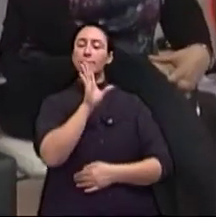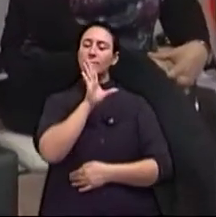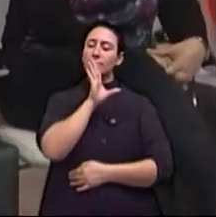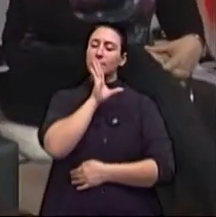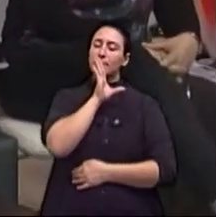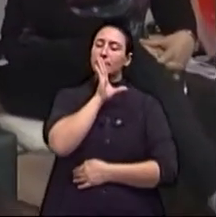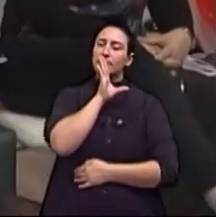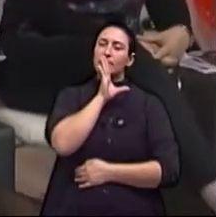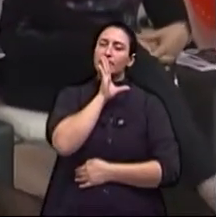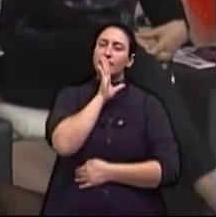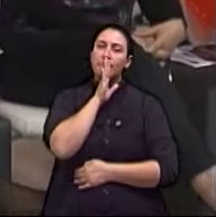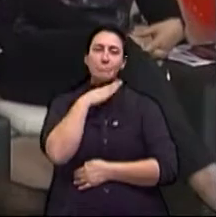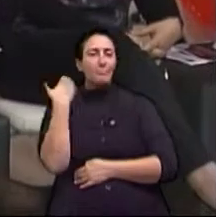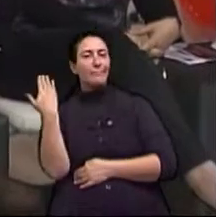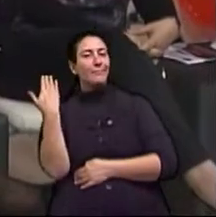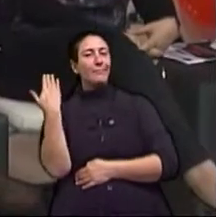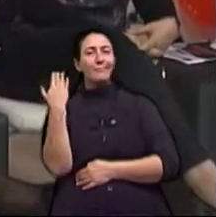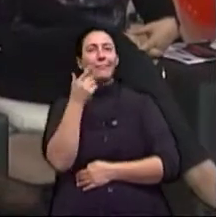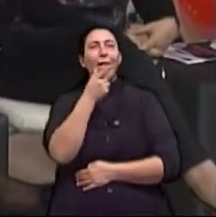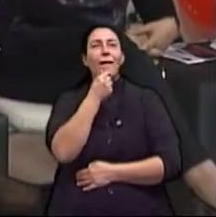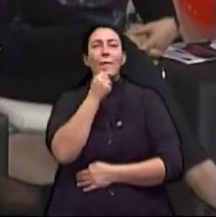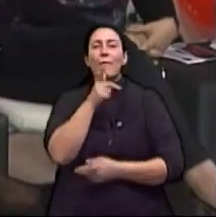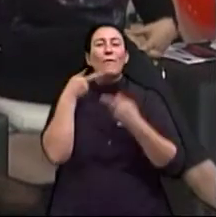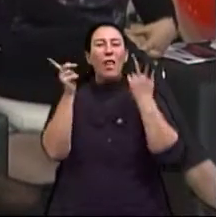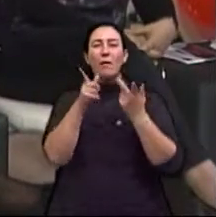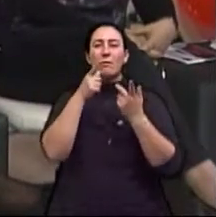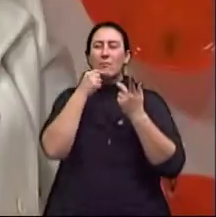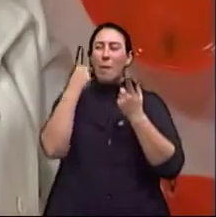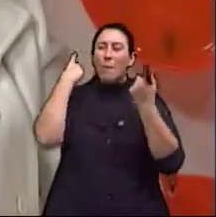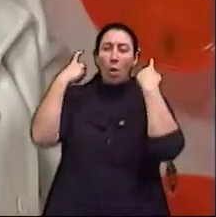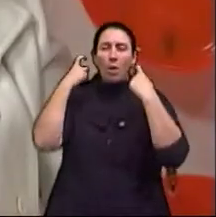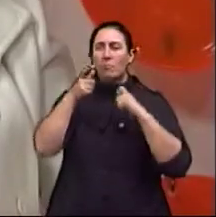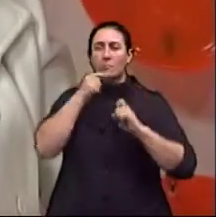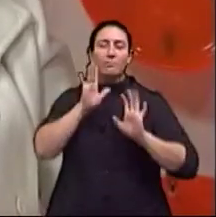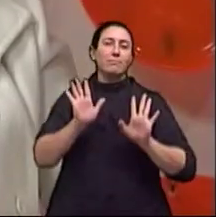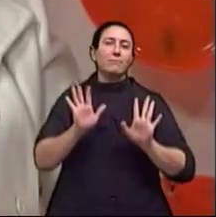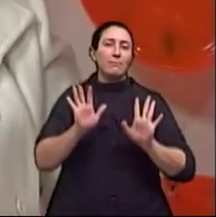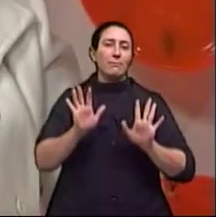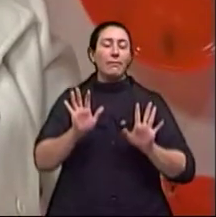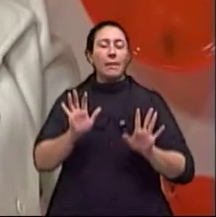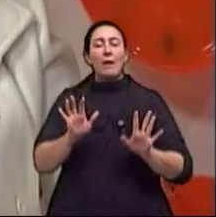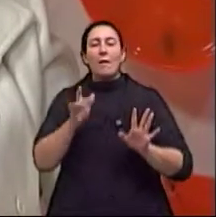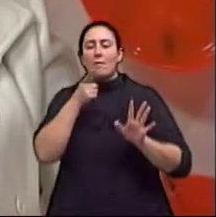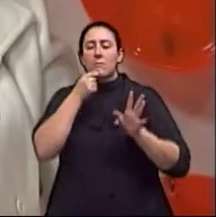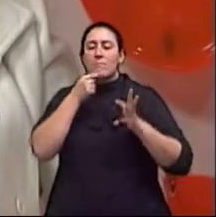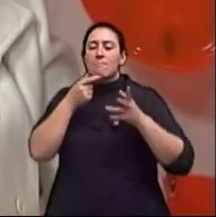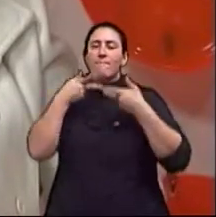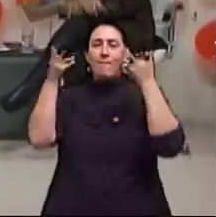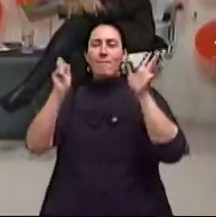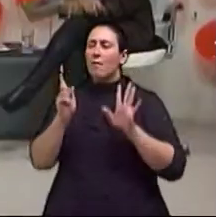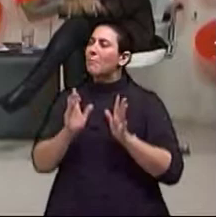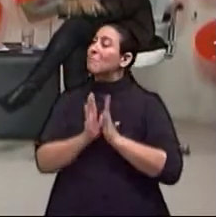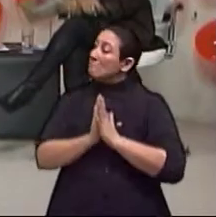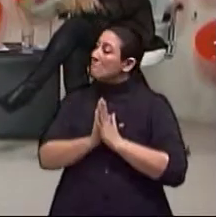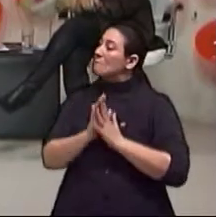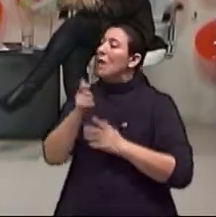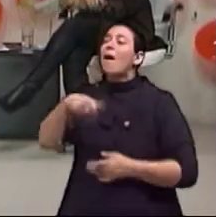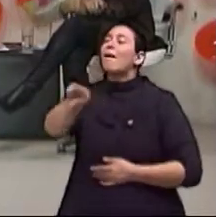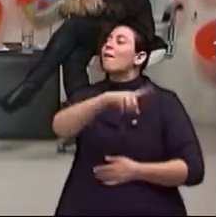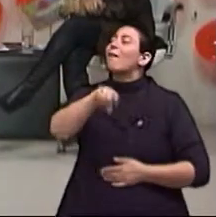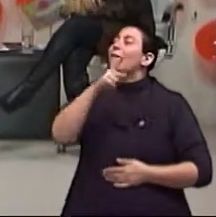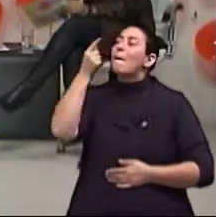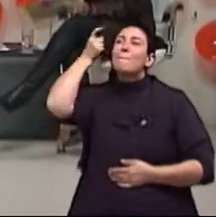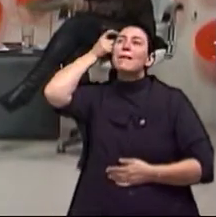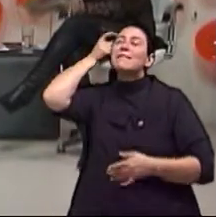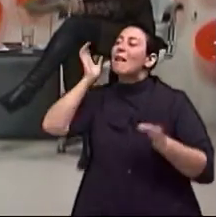em silêncio um o homem que faz barulho ele tá lutando o que o homem não pensa nessa pesquisa se você